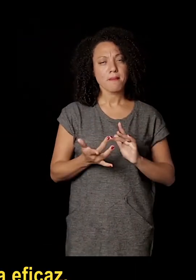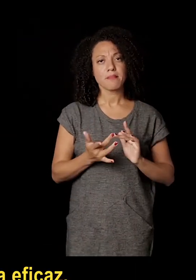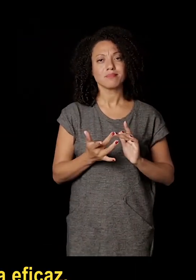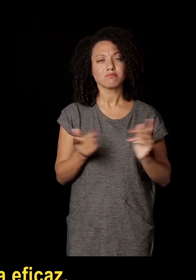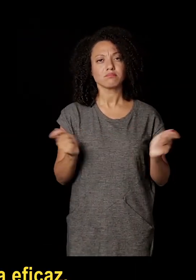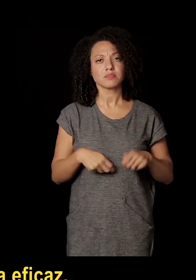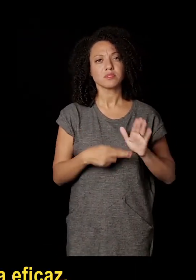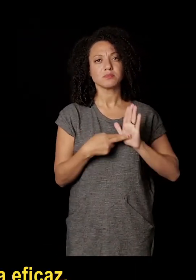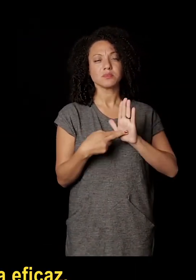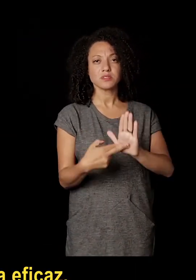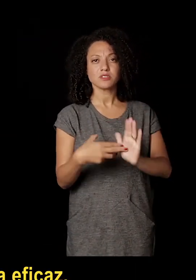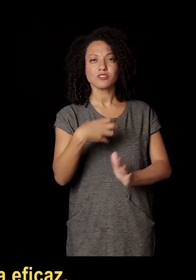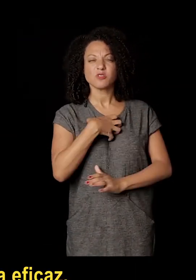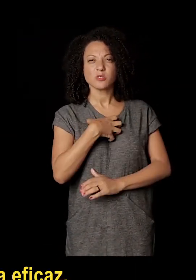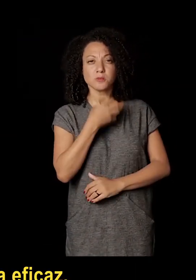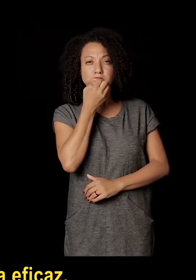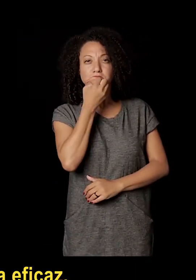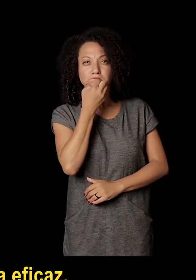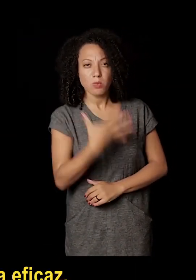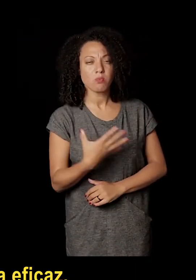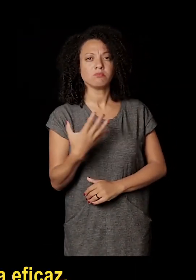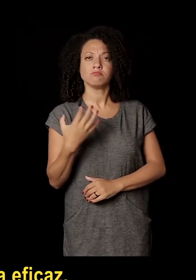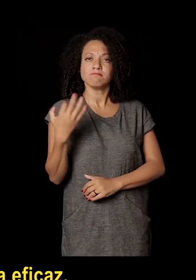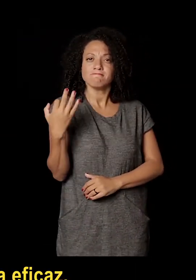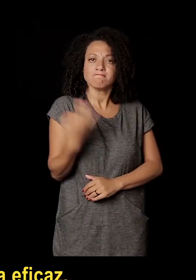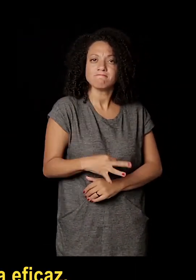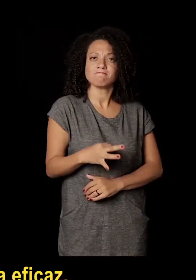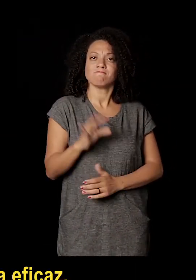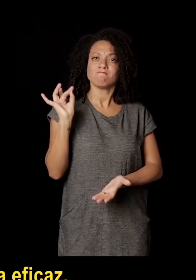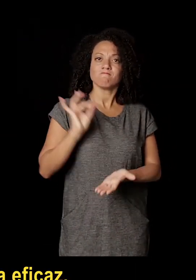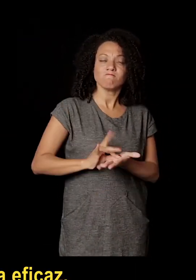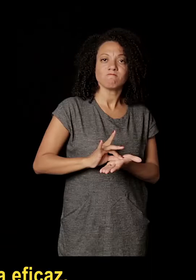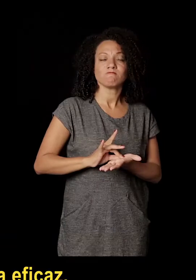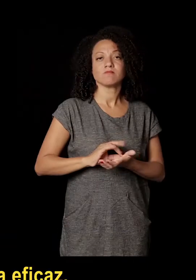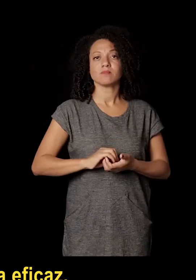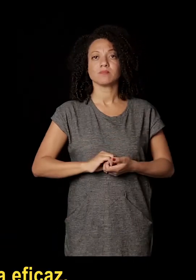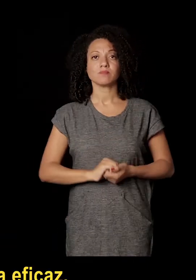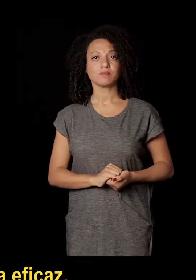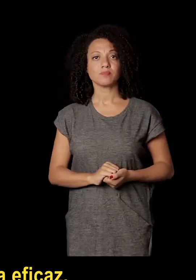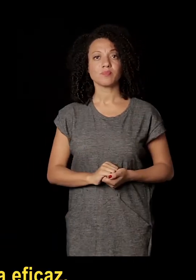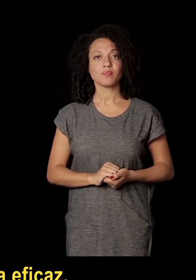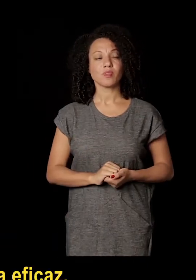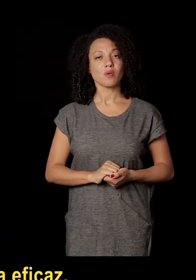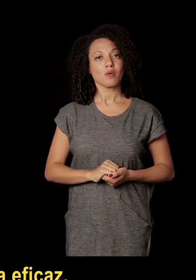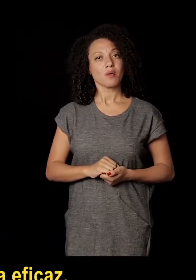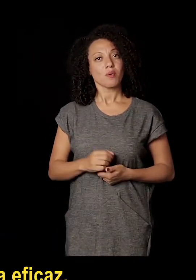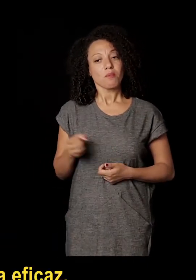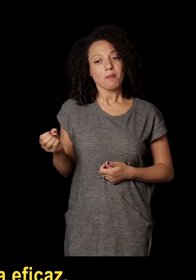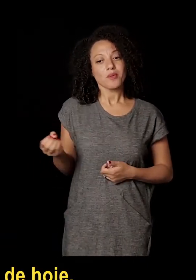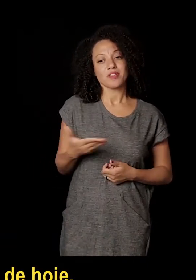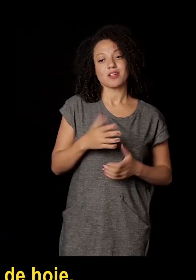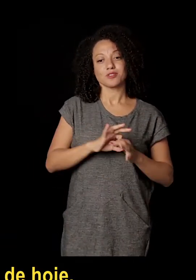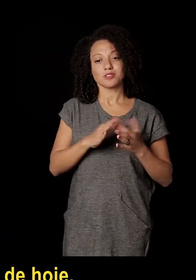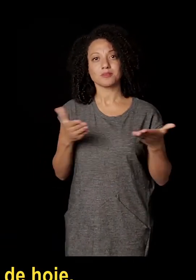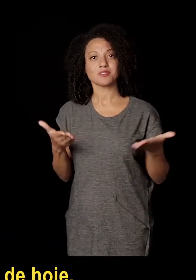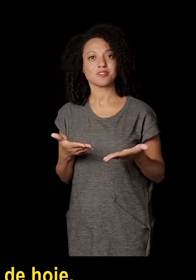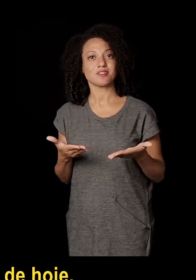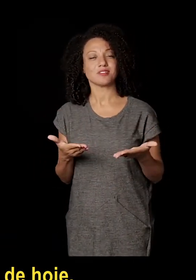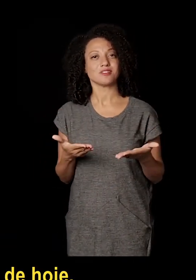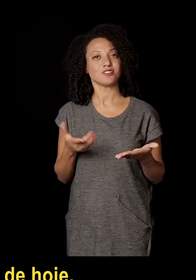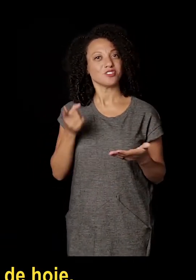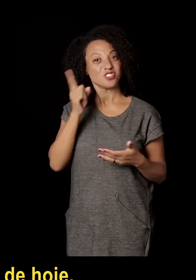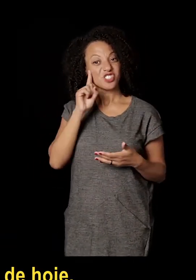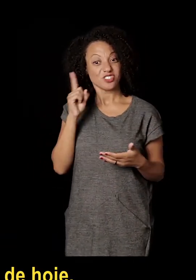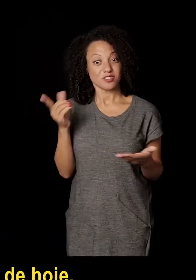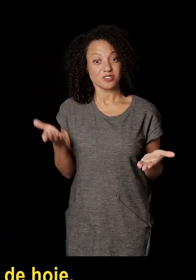representar de forma eficaz, eficiente e efetiva, né, com a modernidade e contemporaneidade dos dias